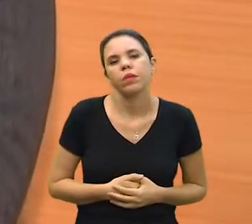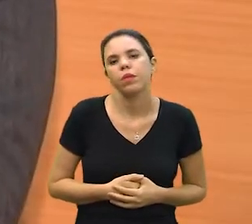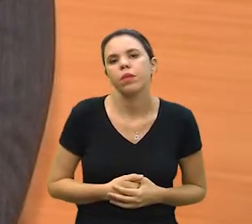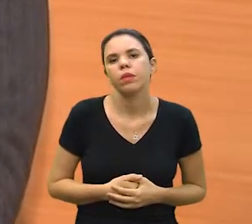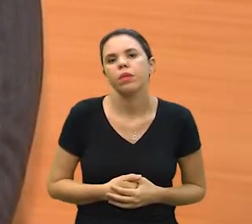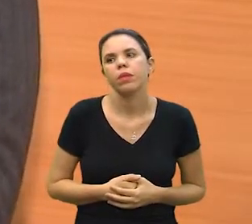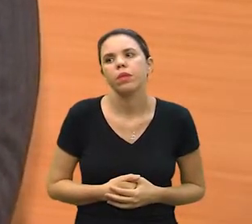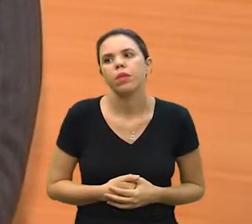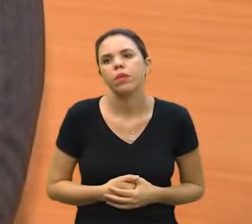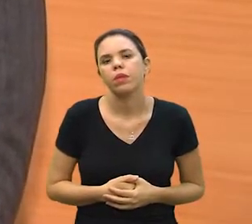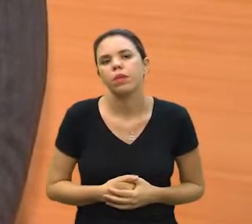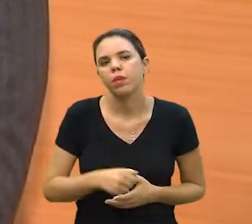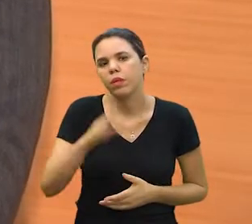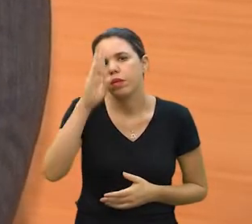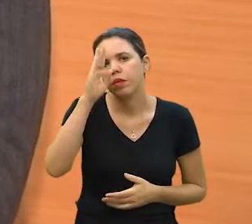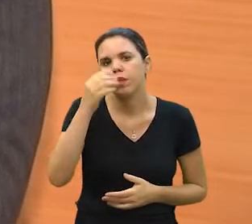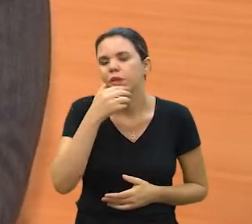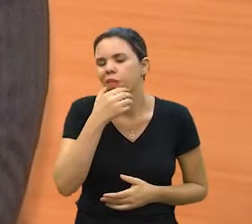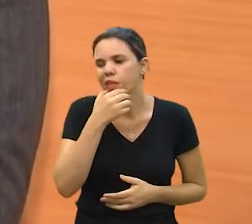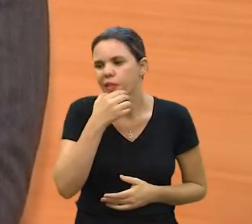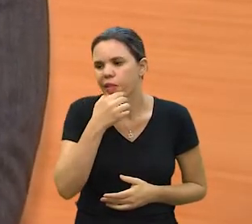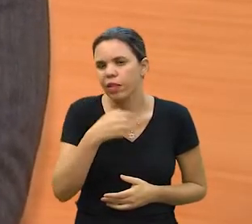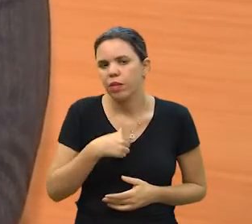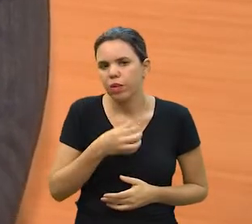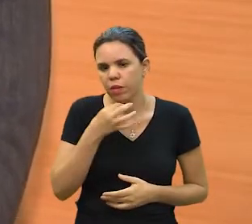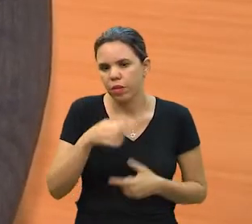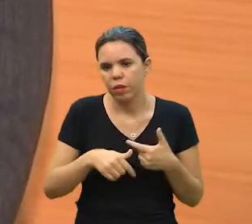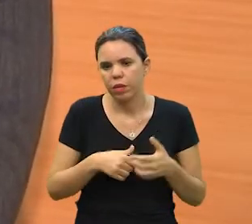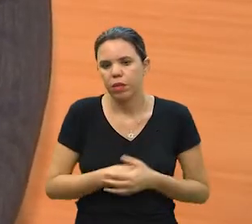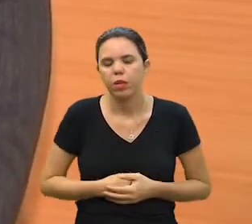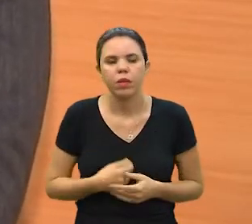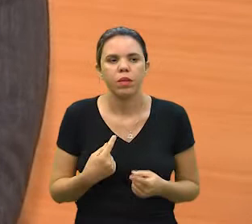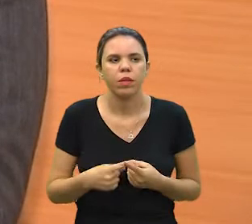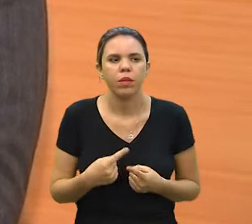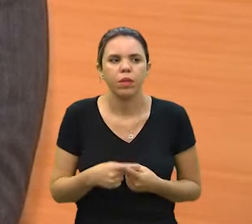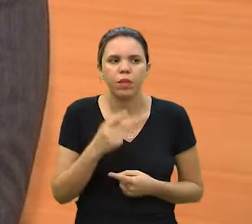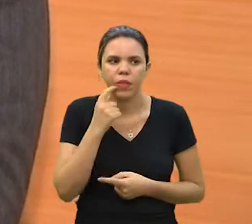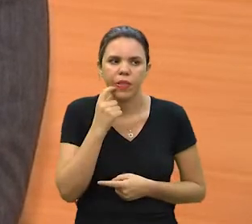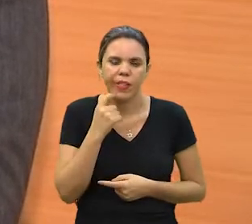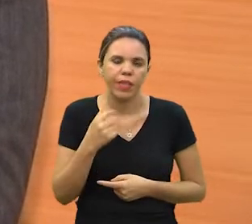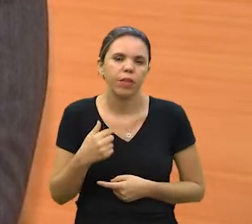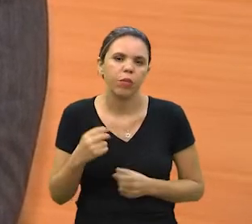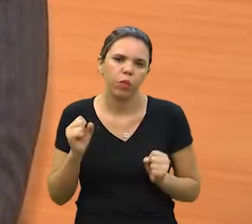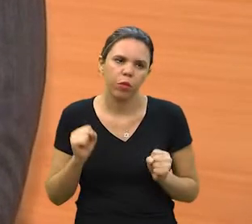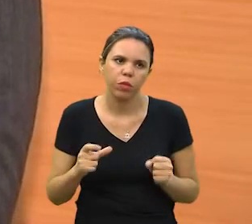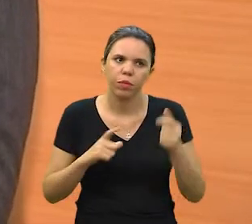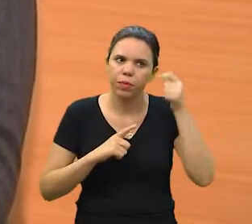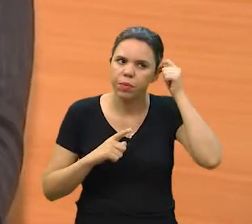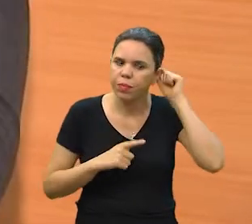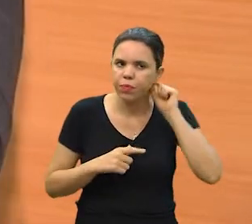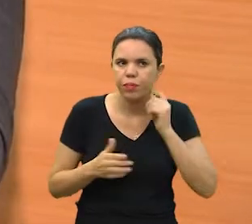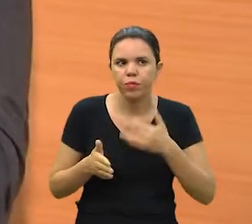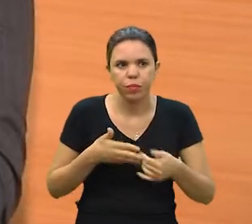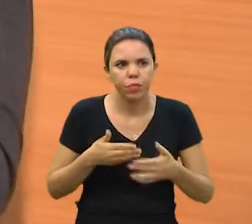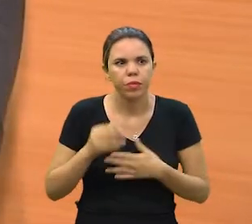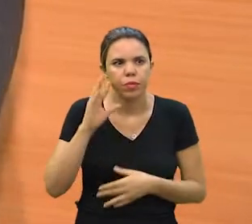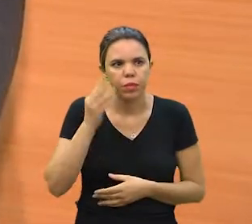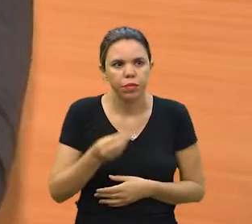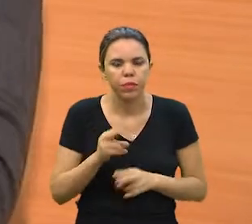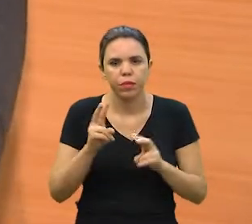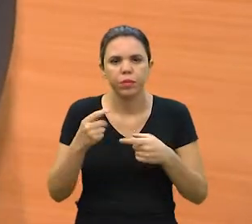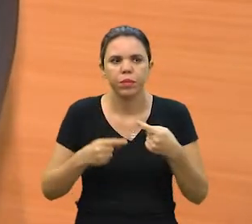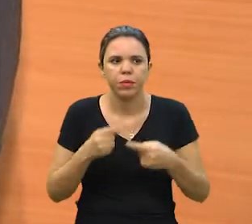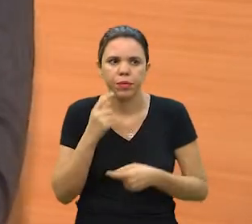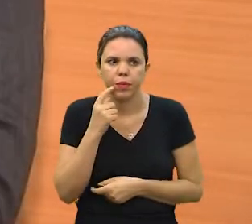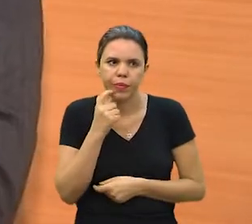Essa questão é uma questão fundamental, né, no meu mandato, porque nós podemos ter, né, qualquer tipo de